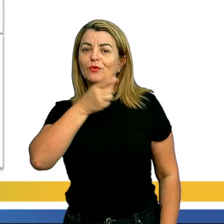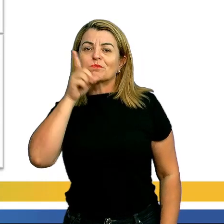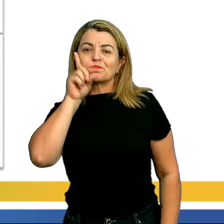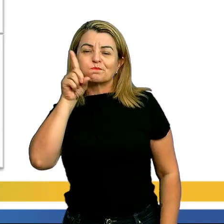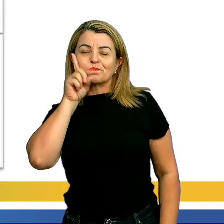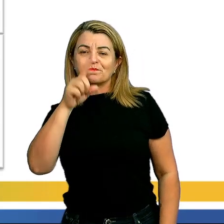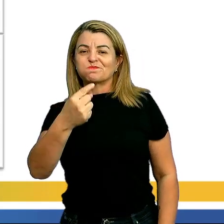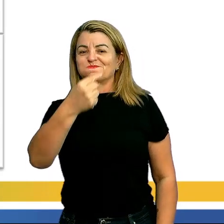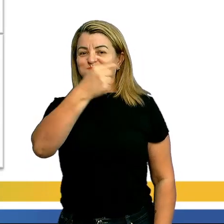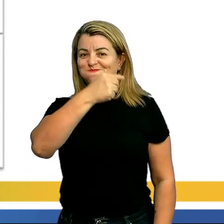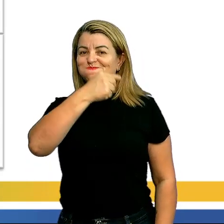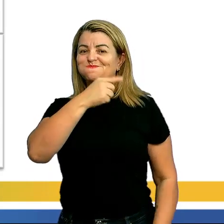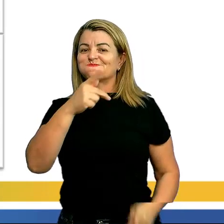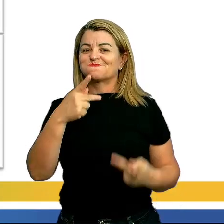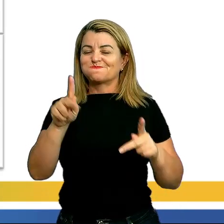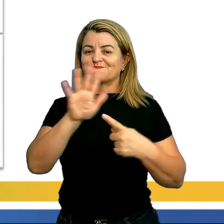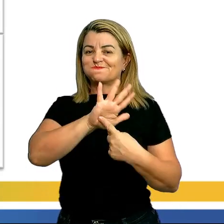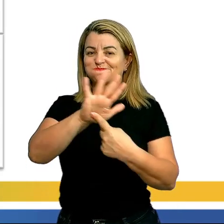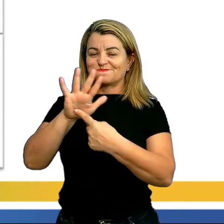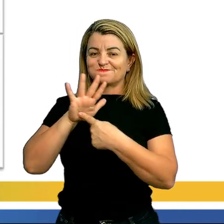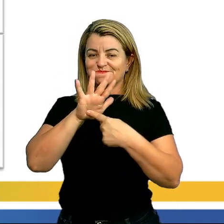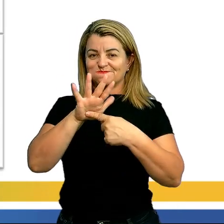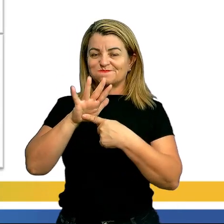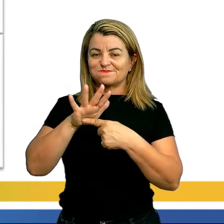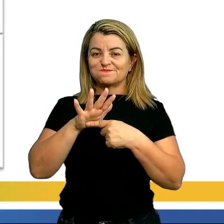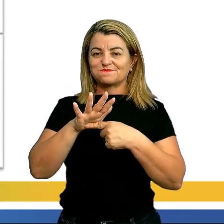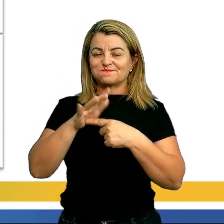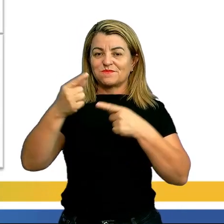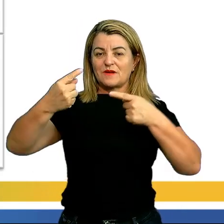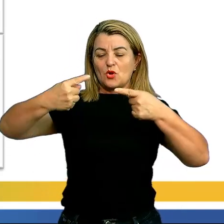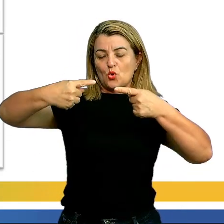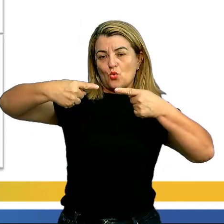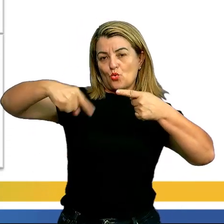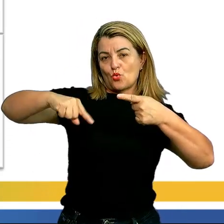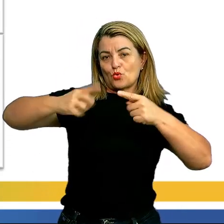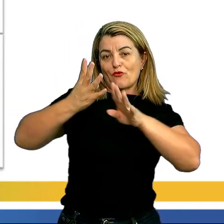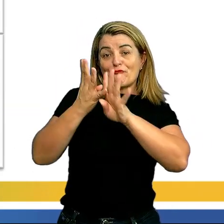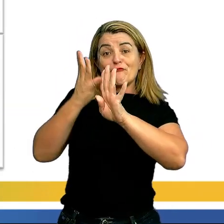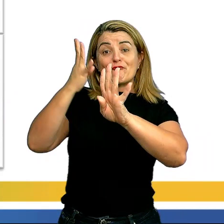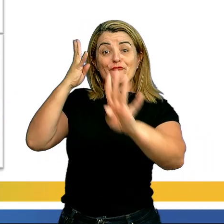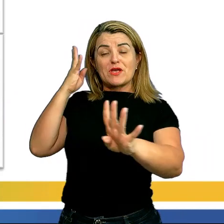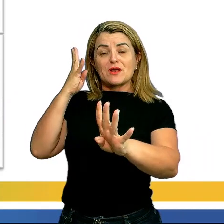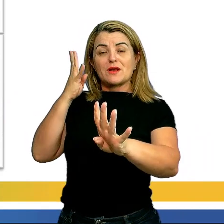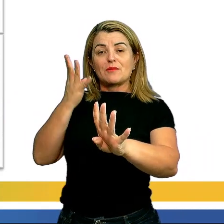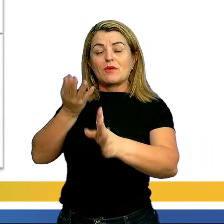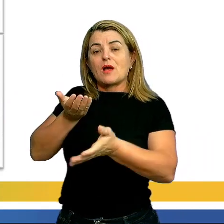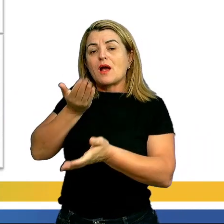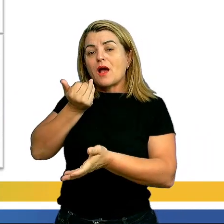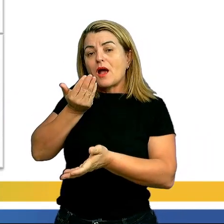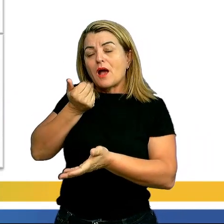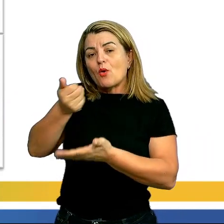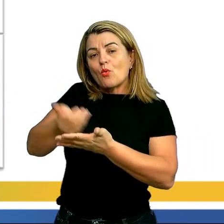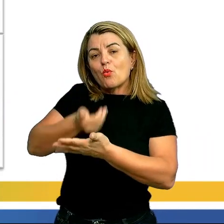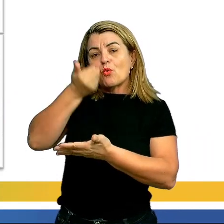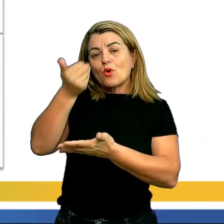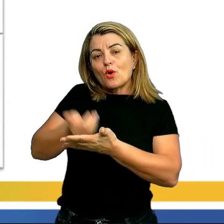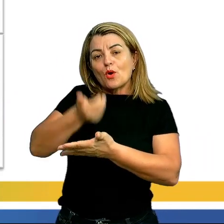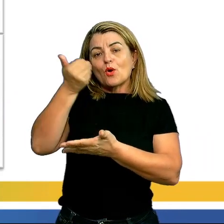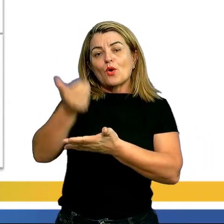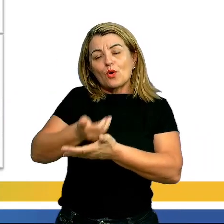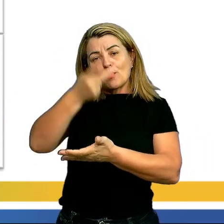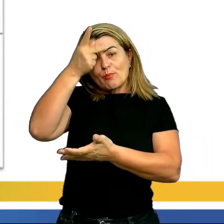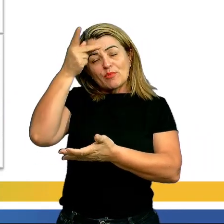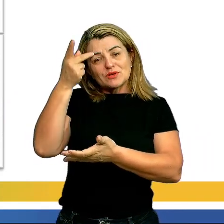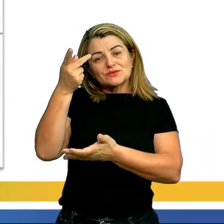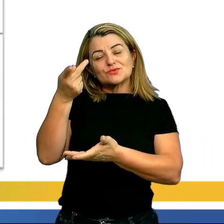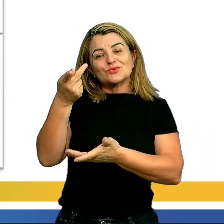American Way, a propaganda do consumo, em contraste com a fila da sopa, onde dezenas de